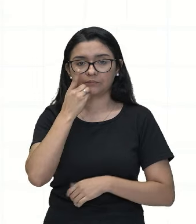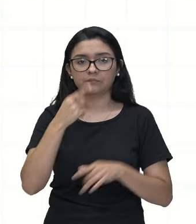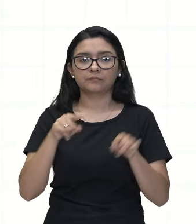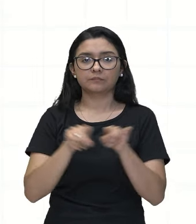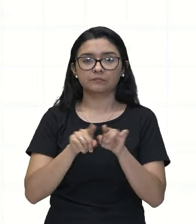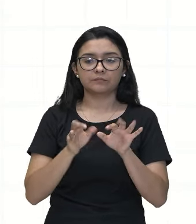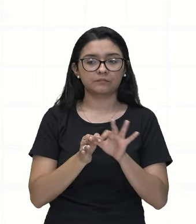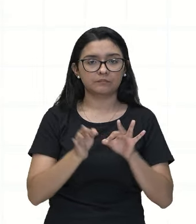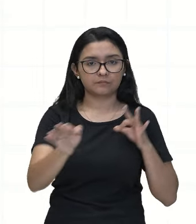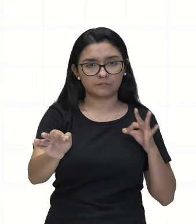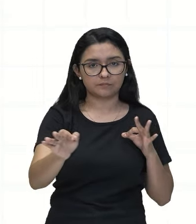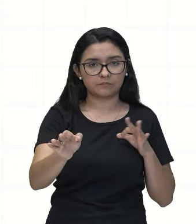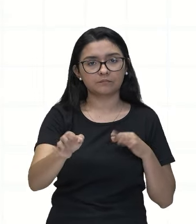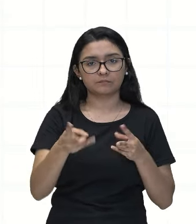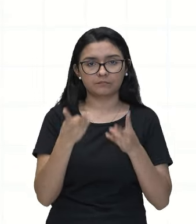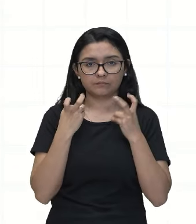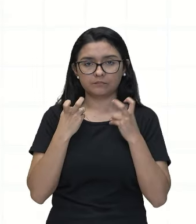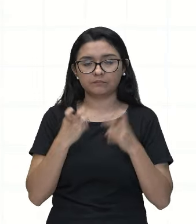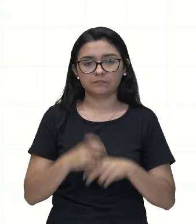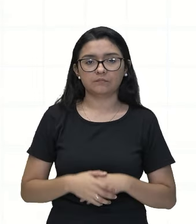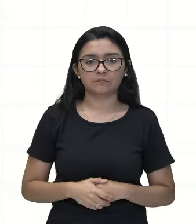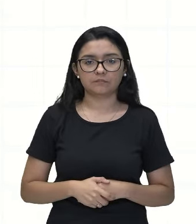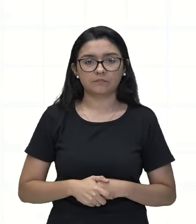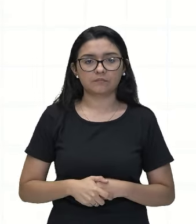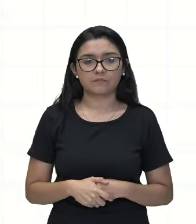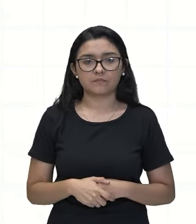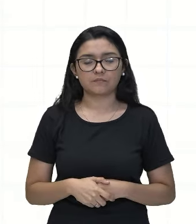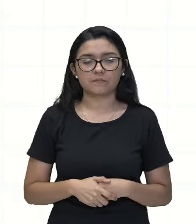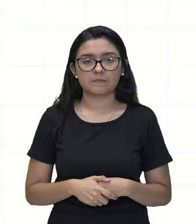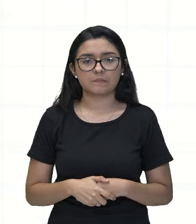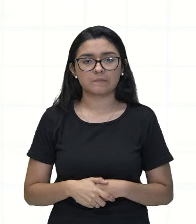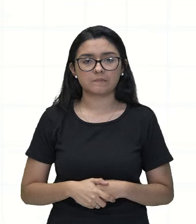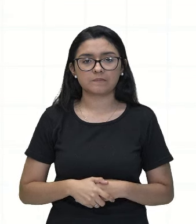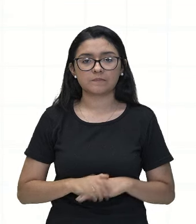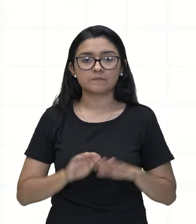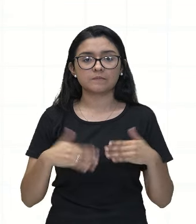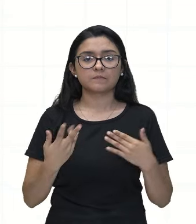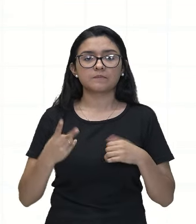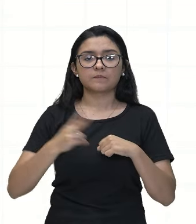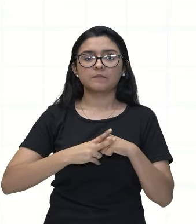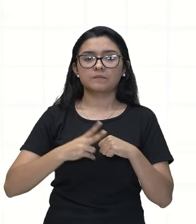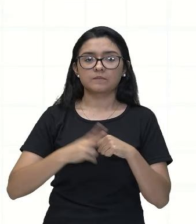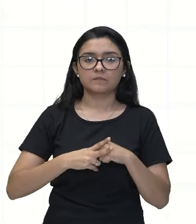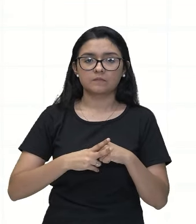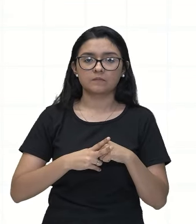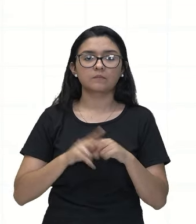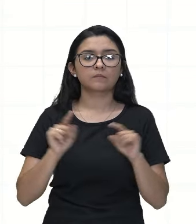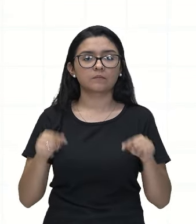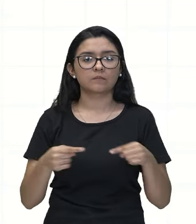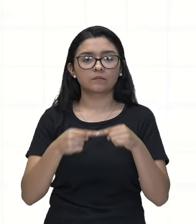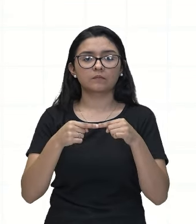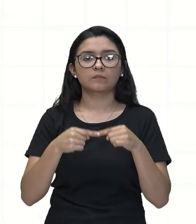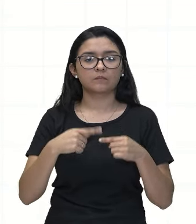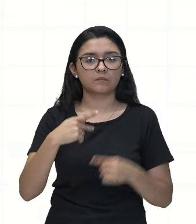distância perceberam então o verbo concorda com o